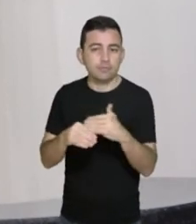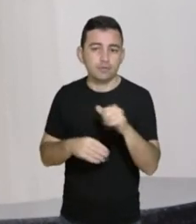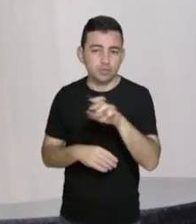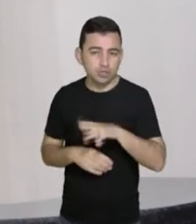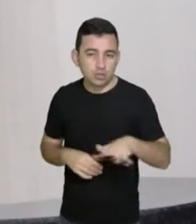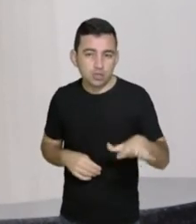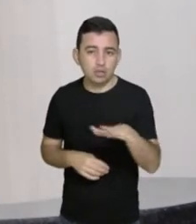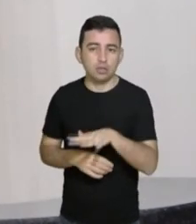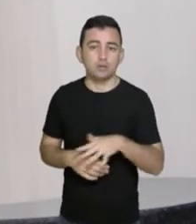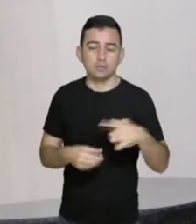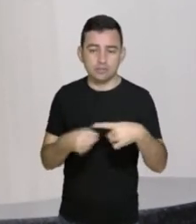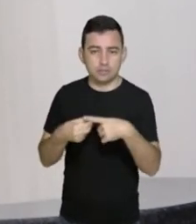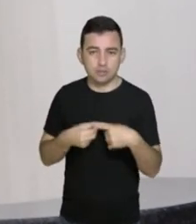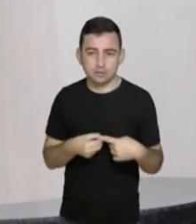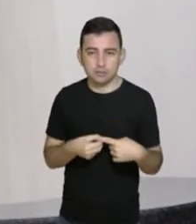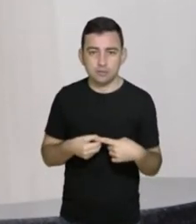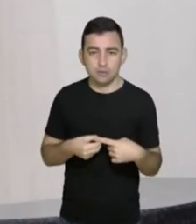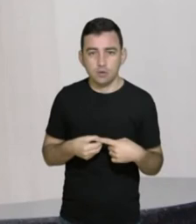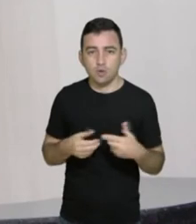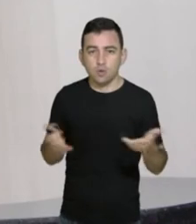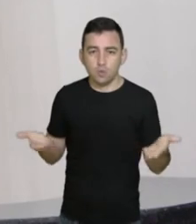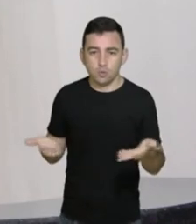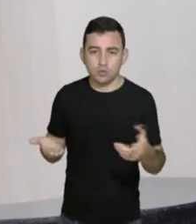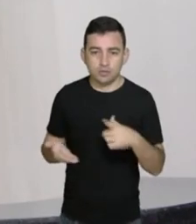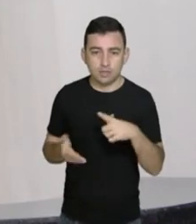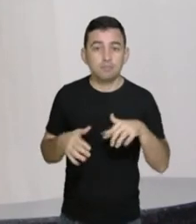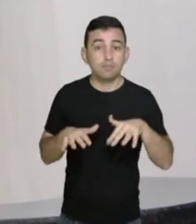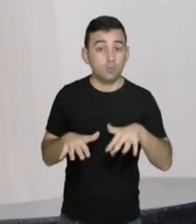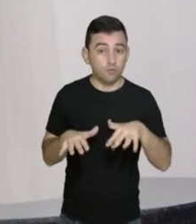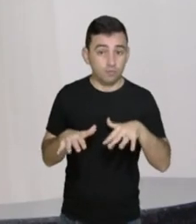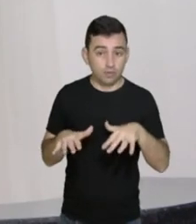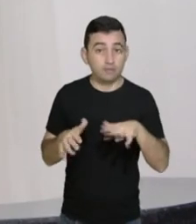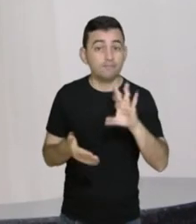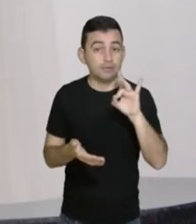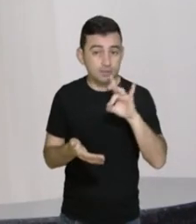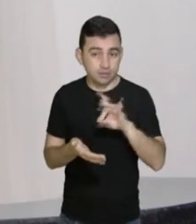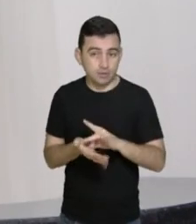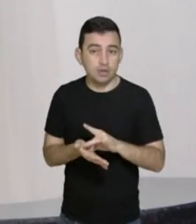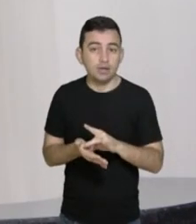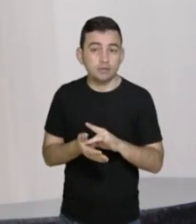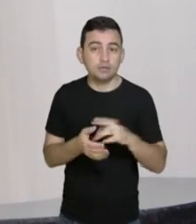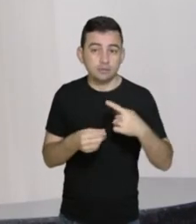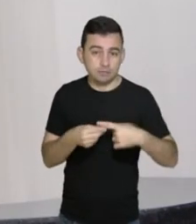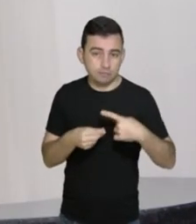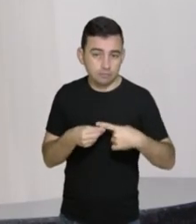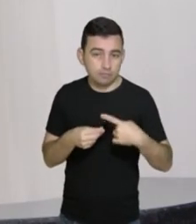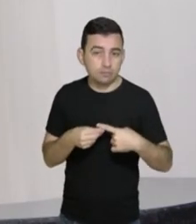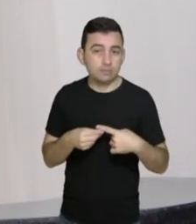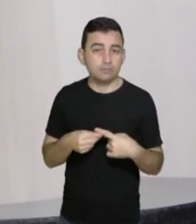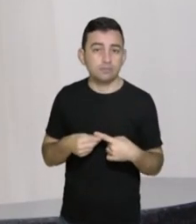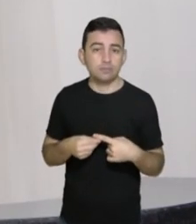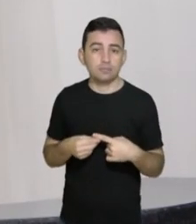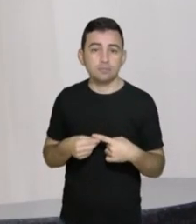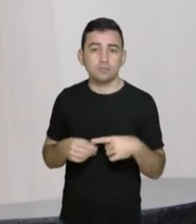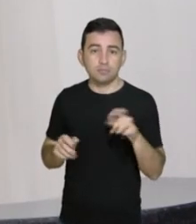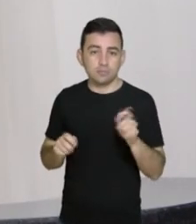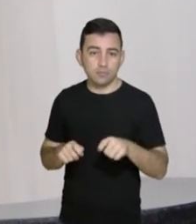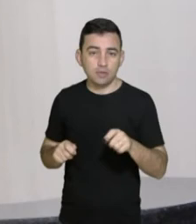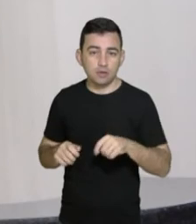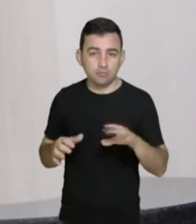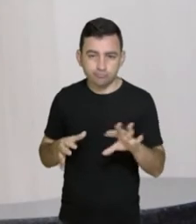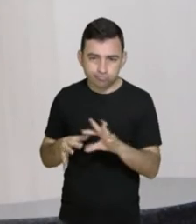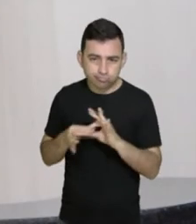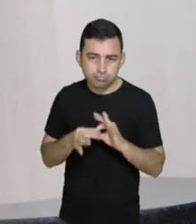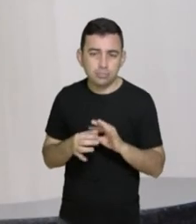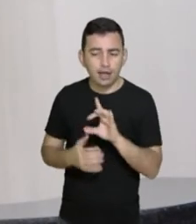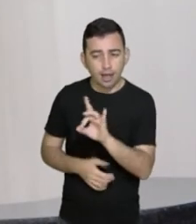cidades. Hoje nós temos um movimento verdadeiramente municipalista que inclui cada